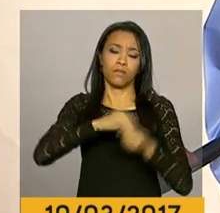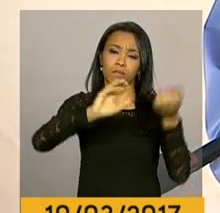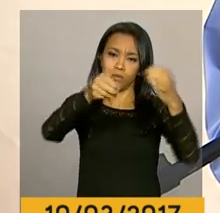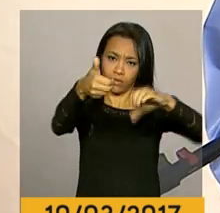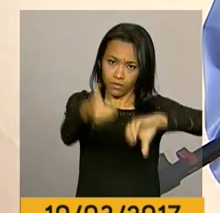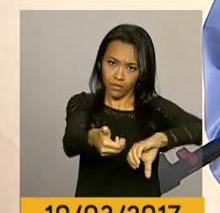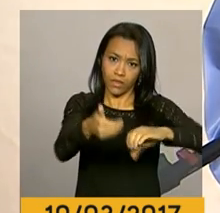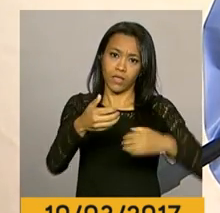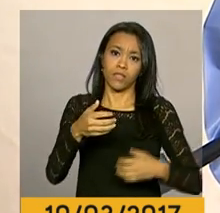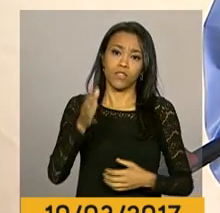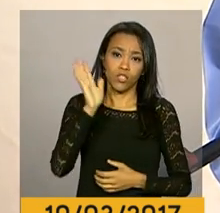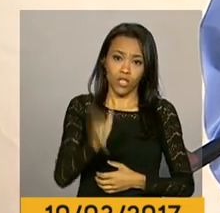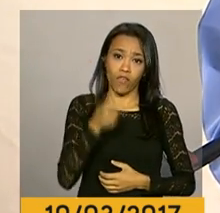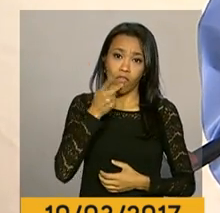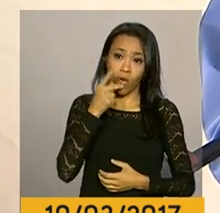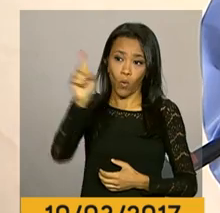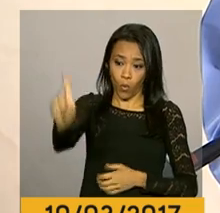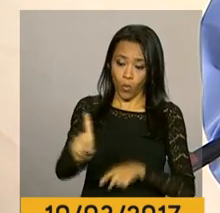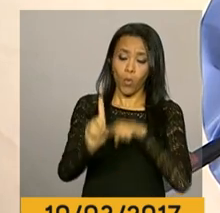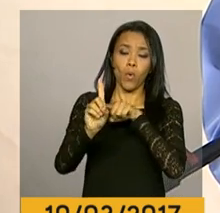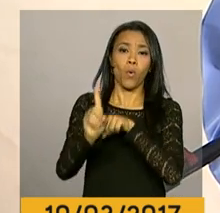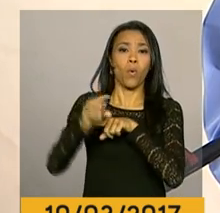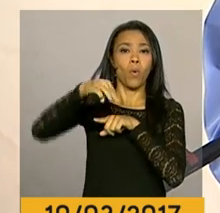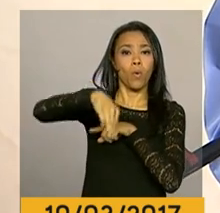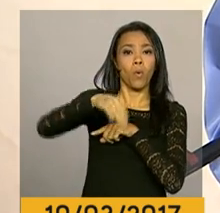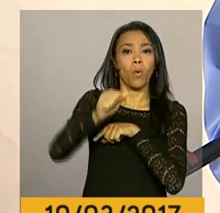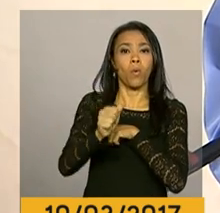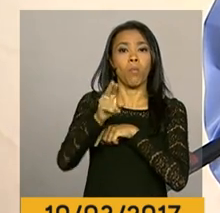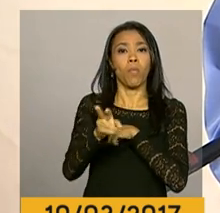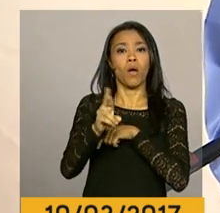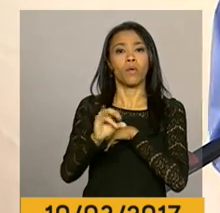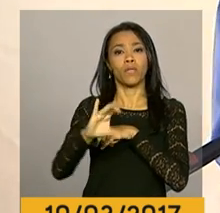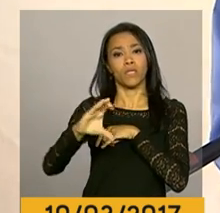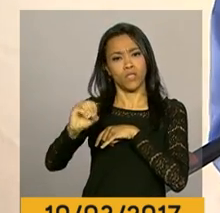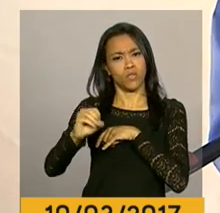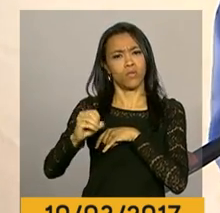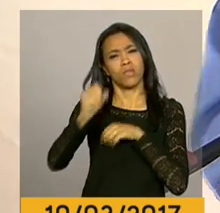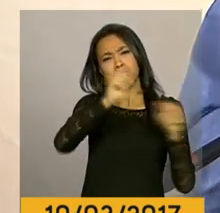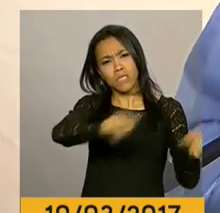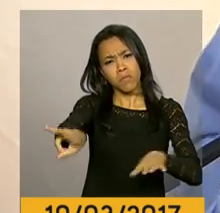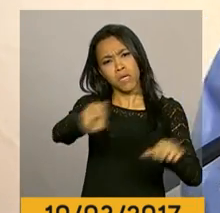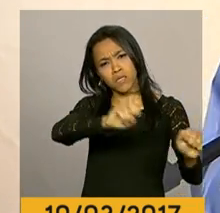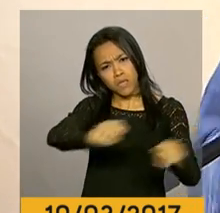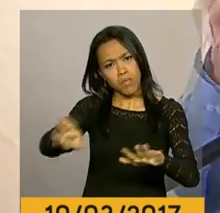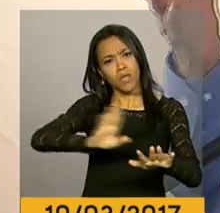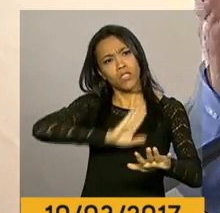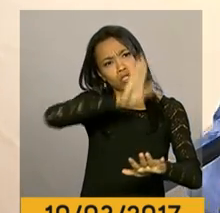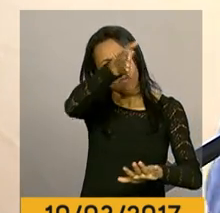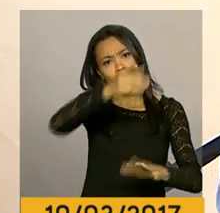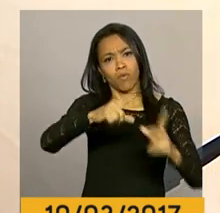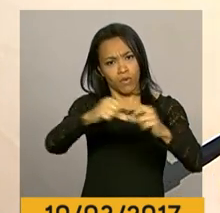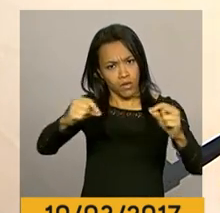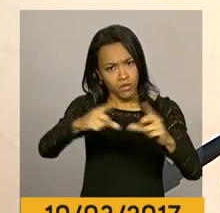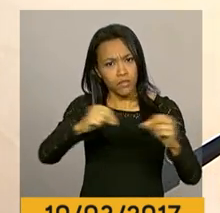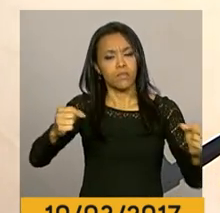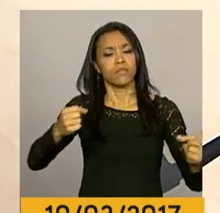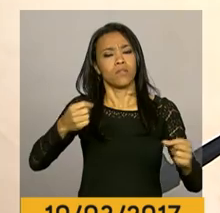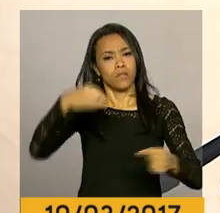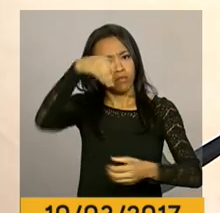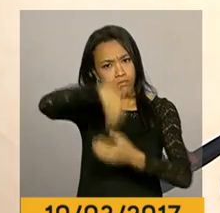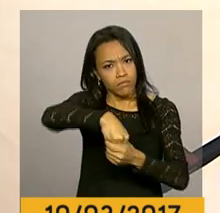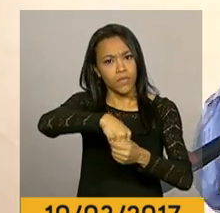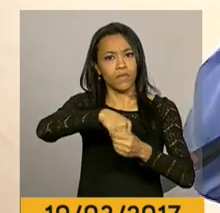Como disse o Maurício, semanalmente eles estão lá. Até natural que eles estejam no